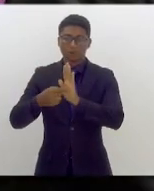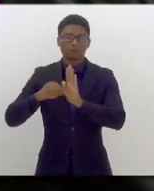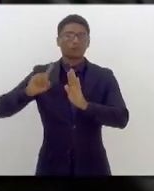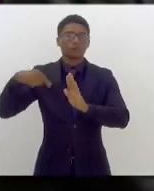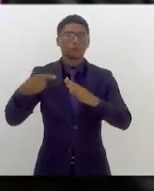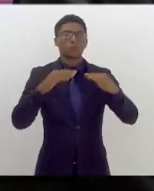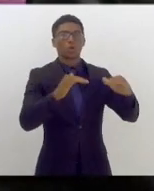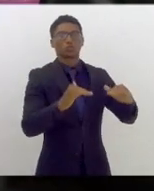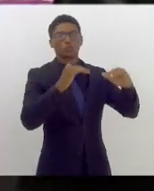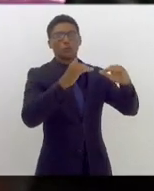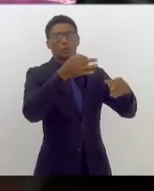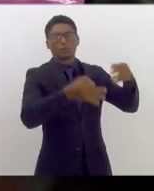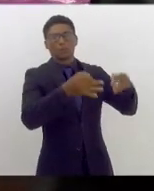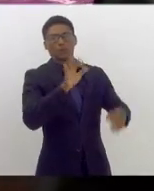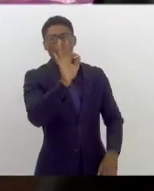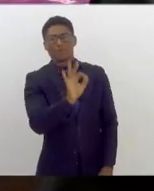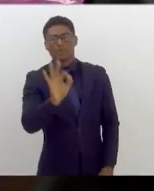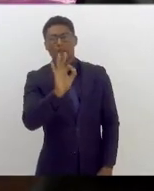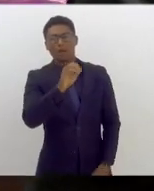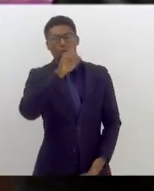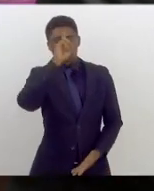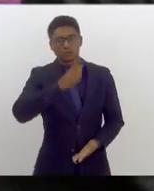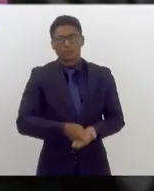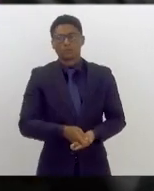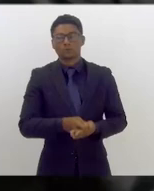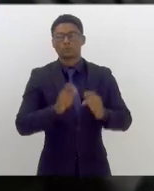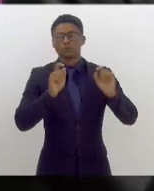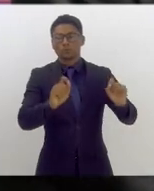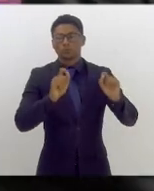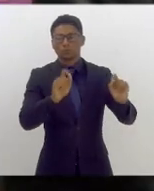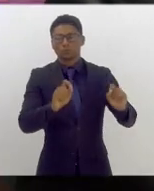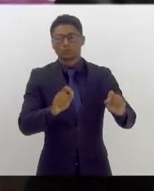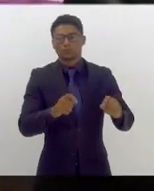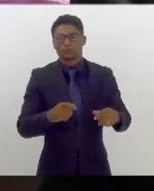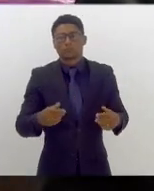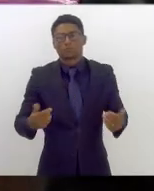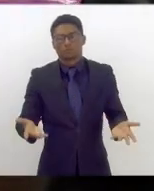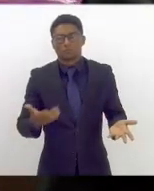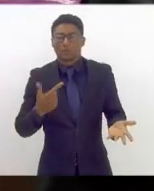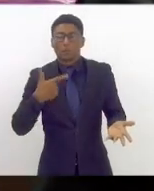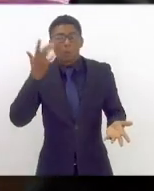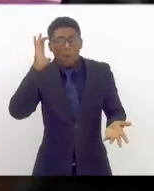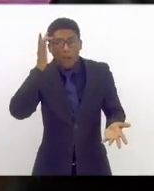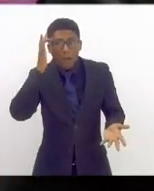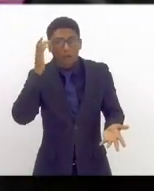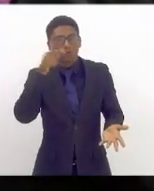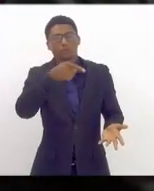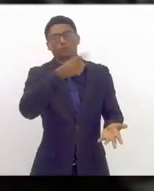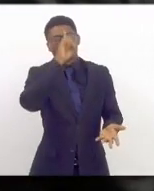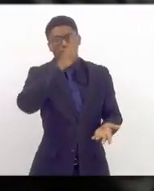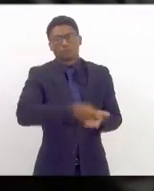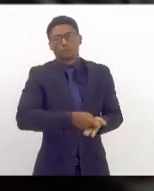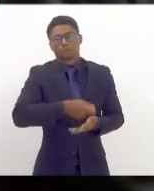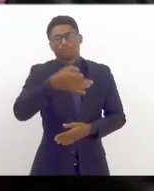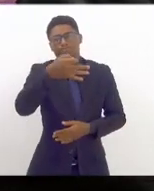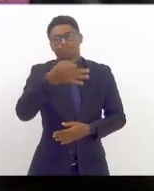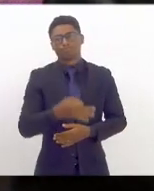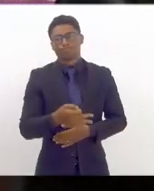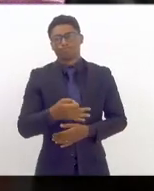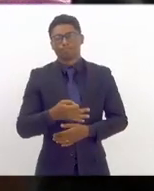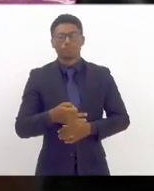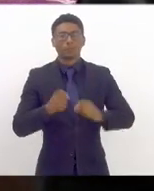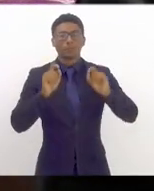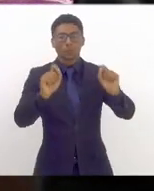Tribunal Federal decidiu e me parece de forma correta que